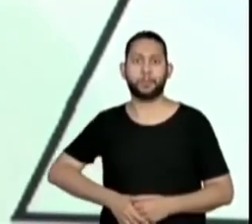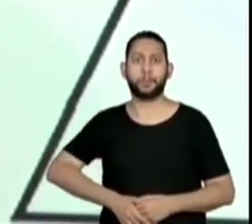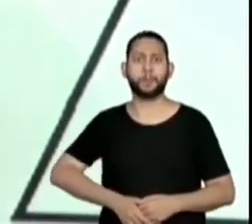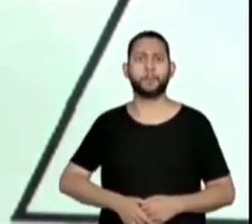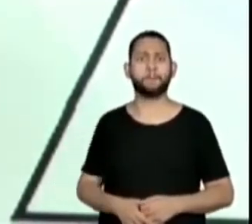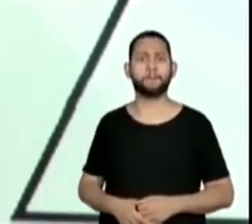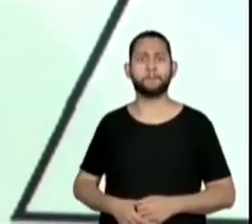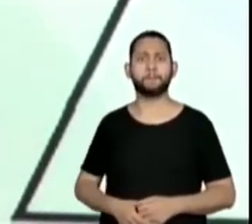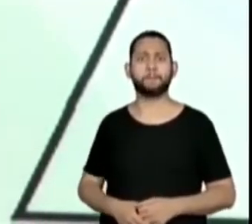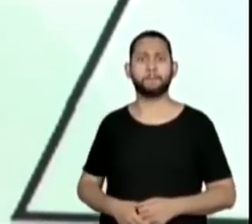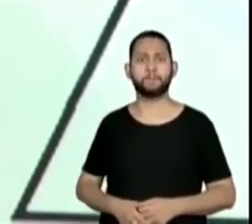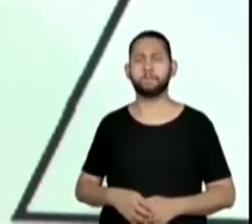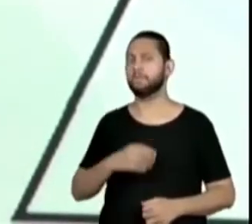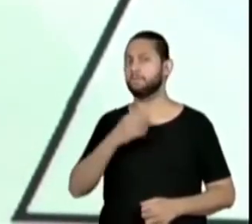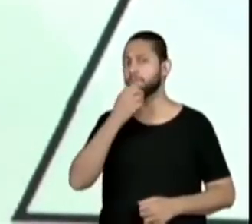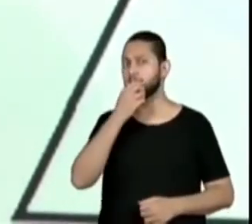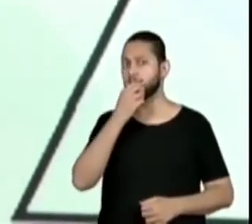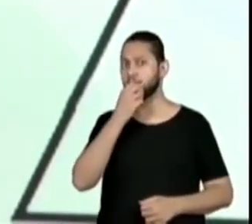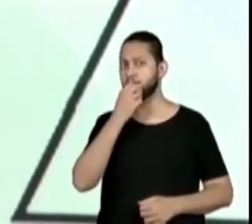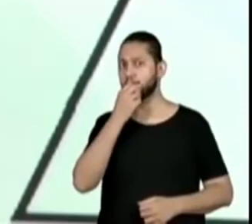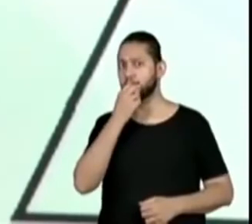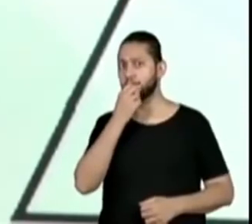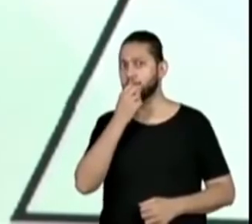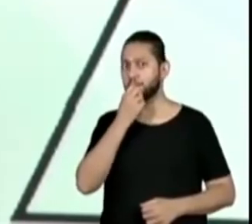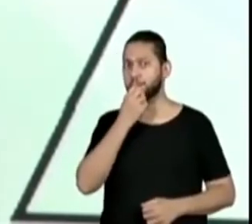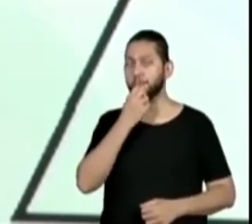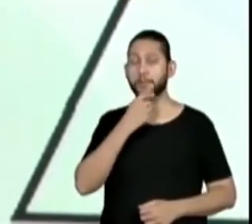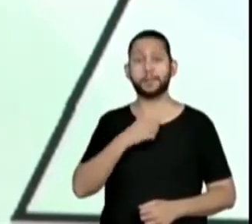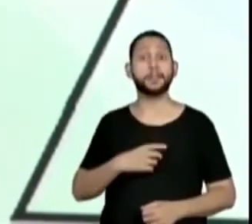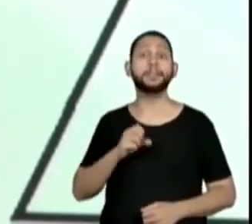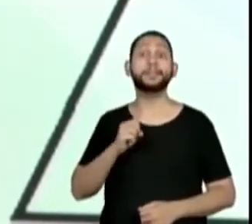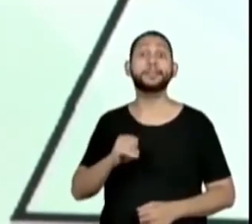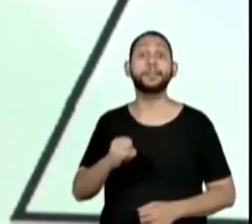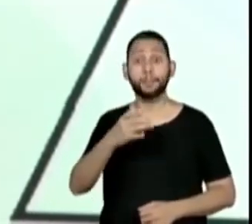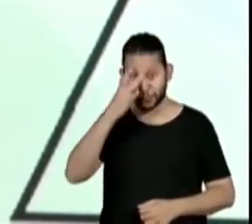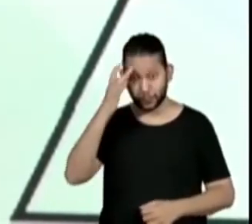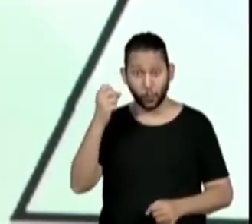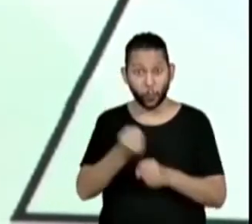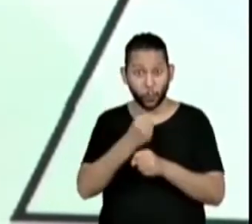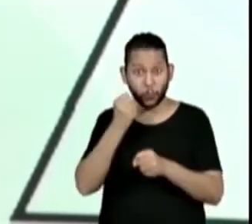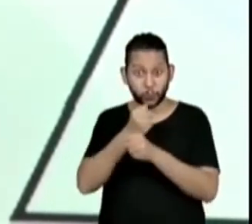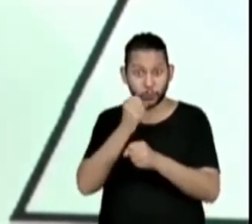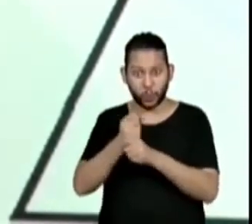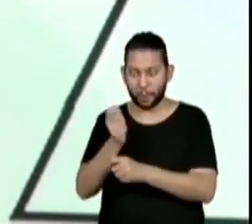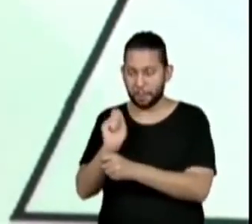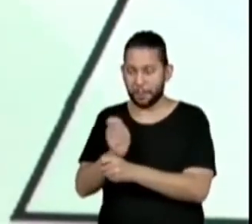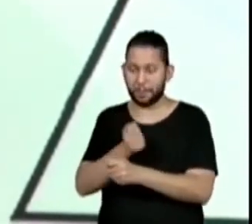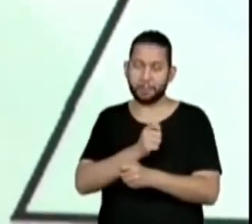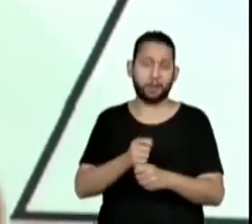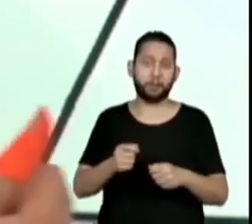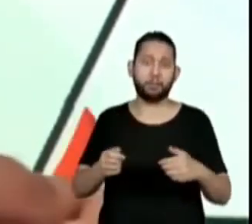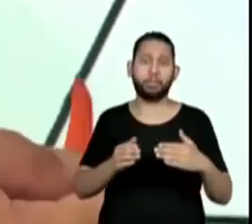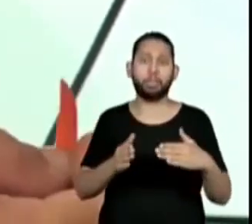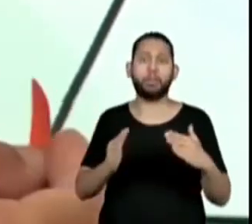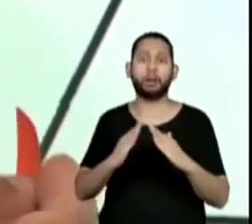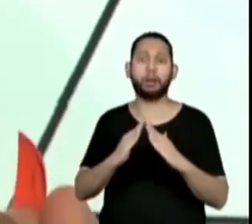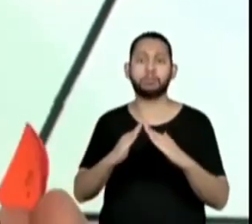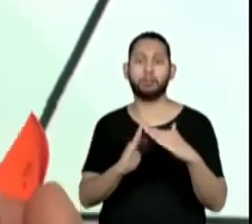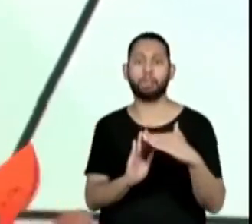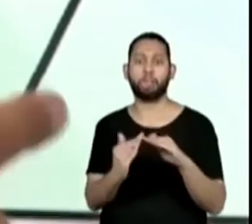não. Nem aqui, nem aqui. Não paga esse pedreiro, não, que ele fez tudo errado. Na figura, vamos